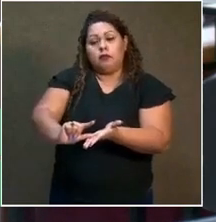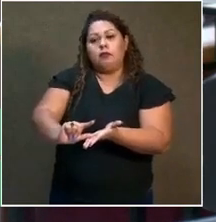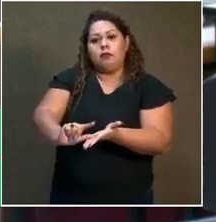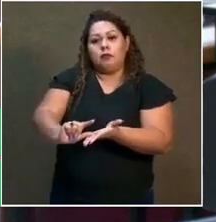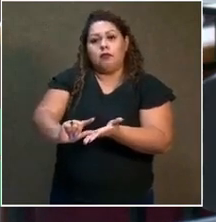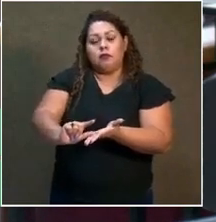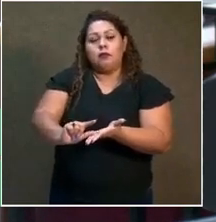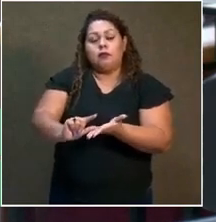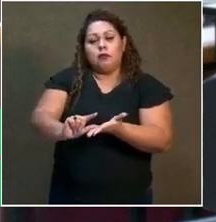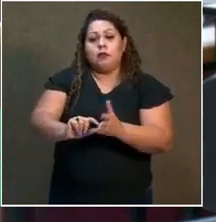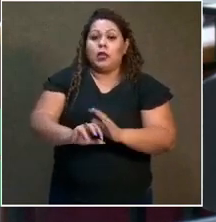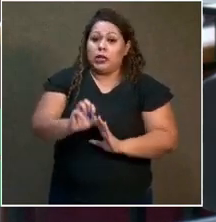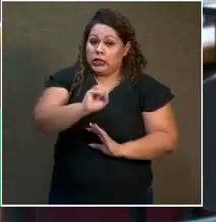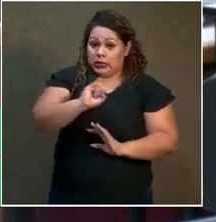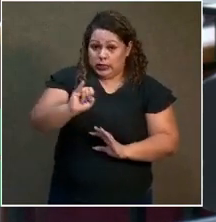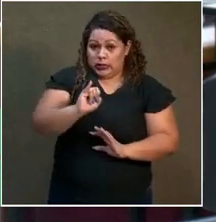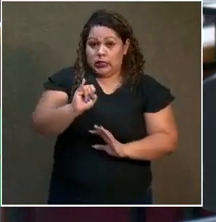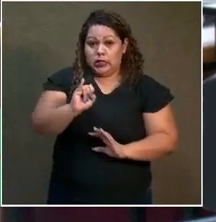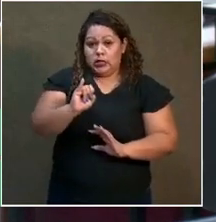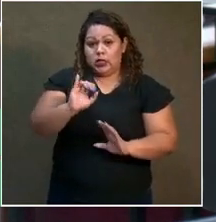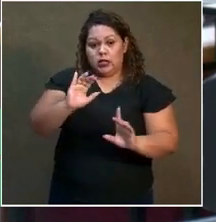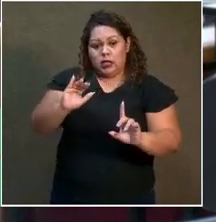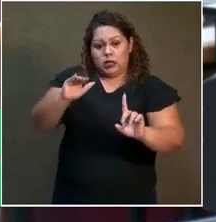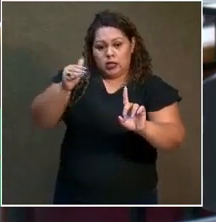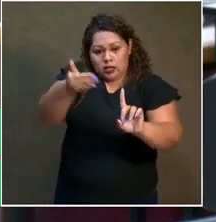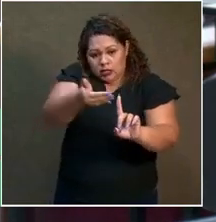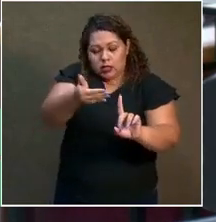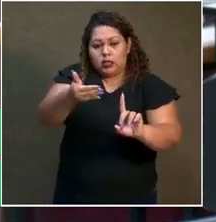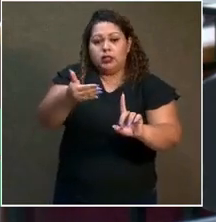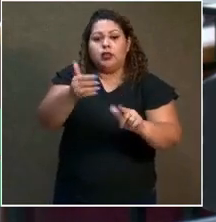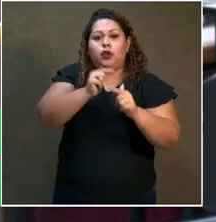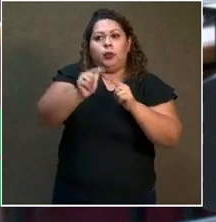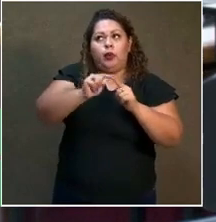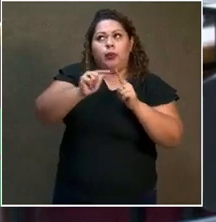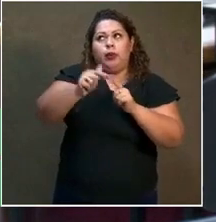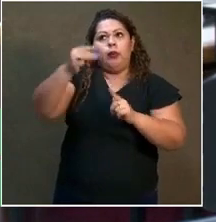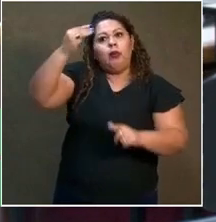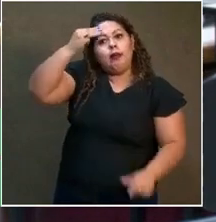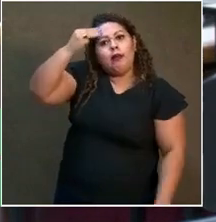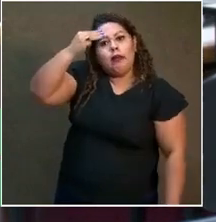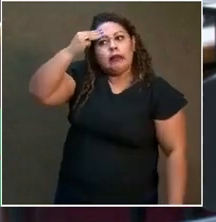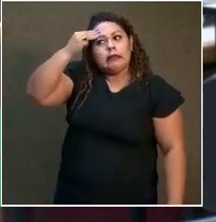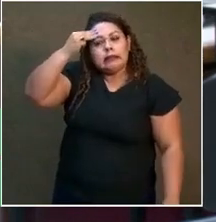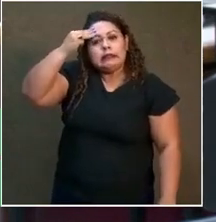pode ser reduzida de um terço se o agente, em virtude de perturbação de saúde mental.